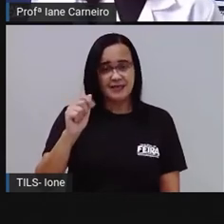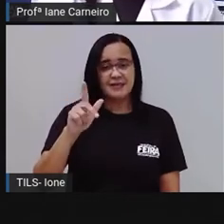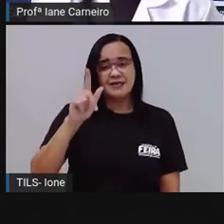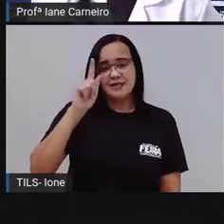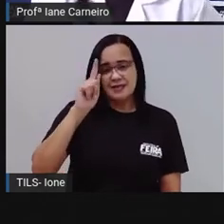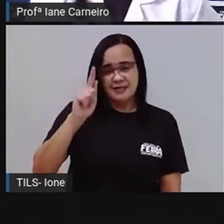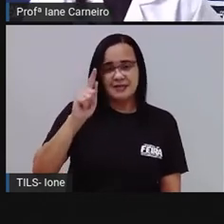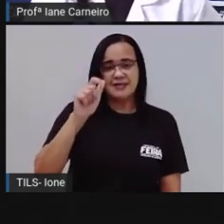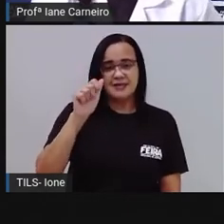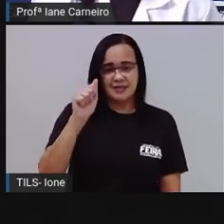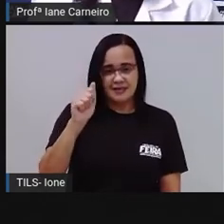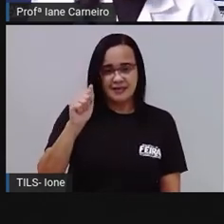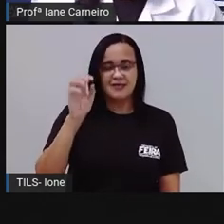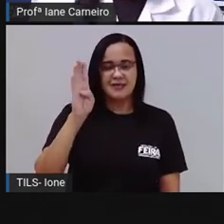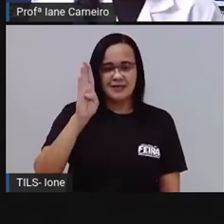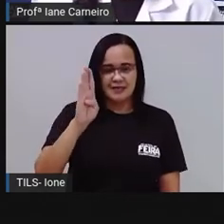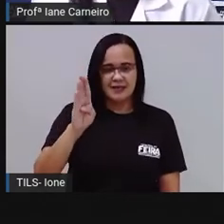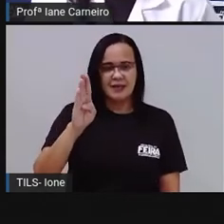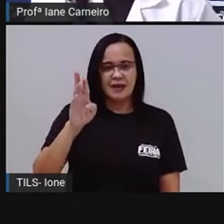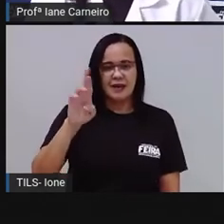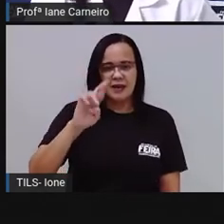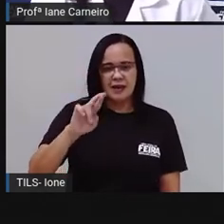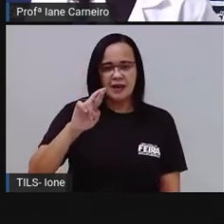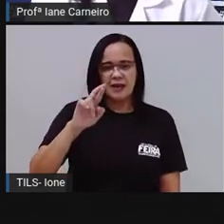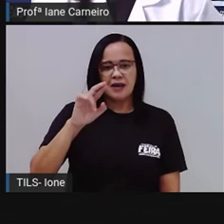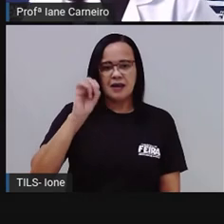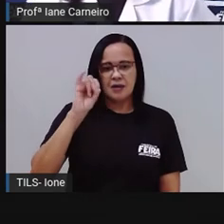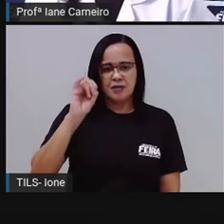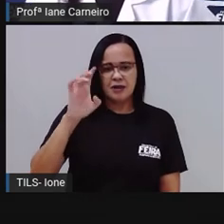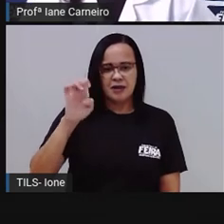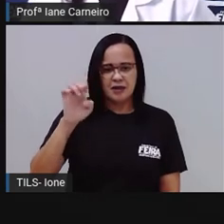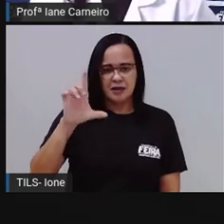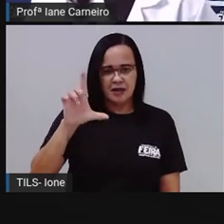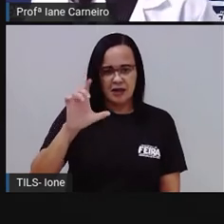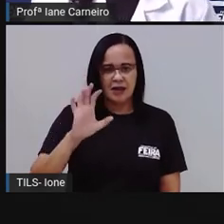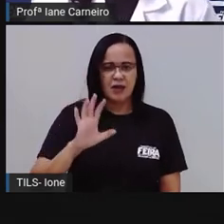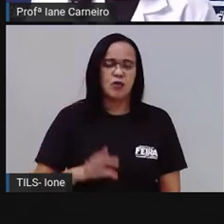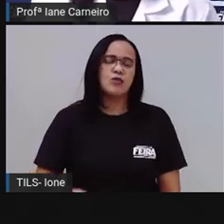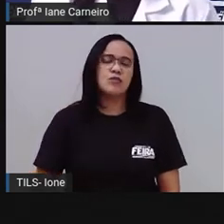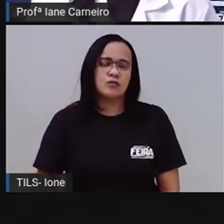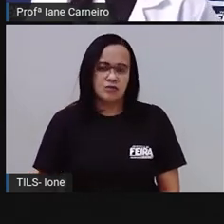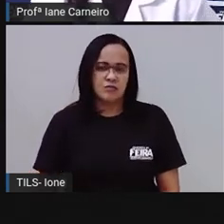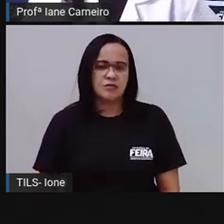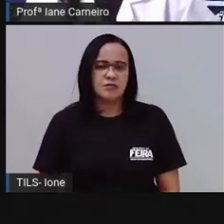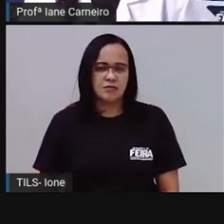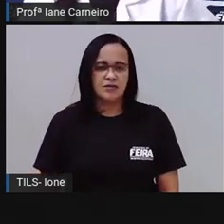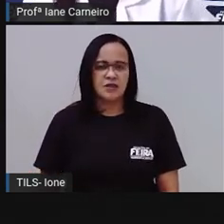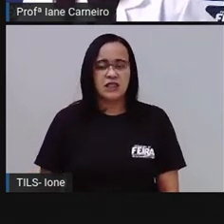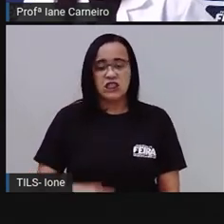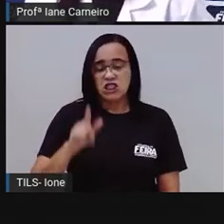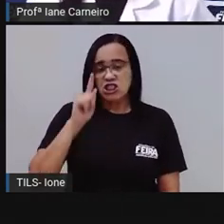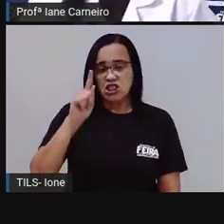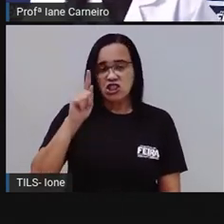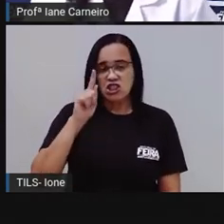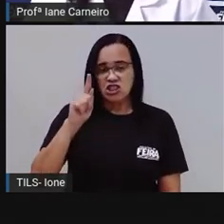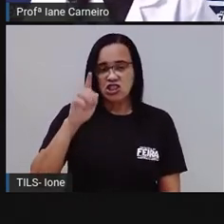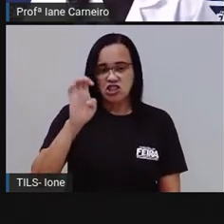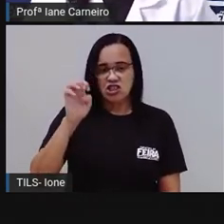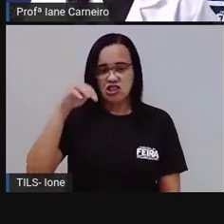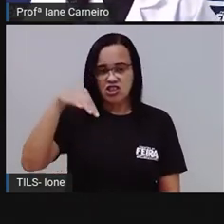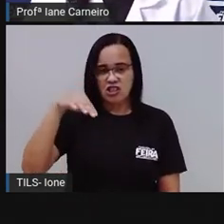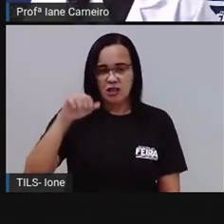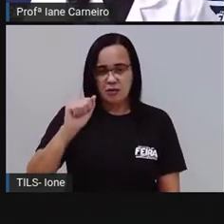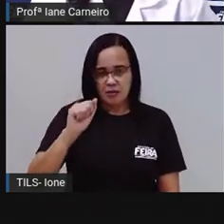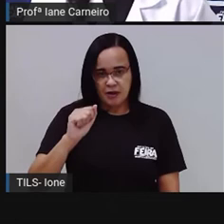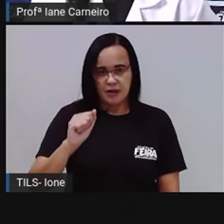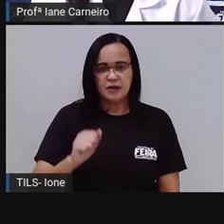gema, ela já vai ter outro som, né? Não vai ter o som de G, vai ter o som de G, né? Ó, gema. Certo?